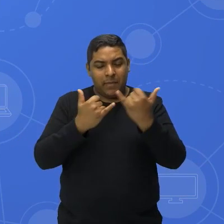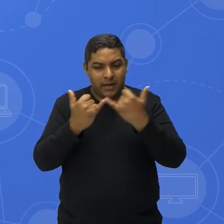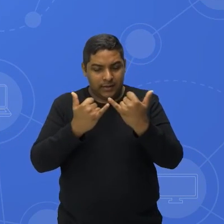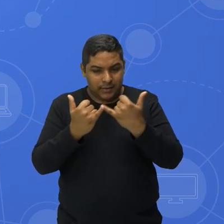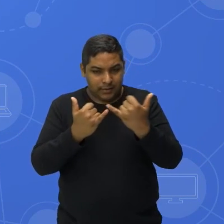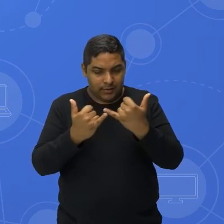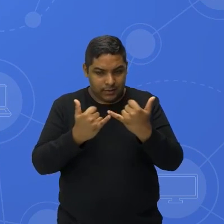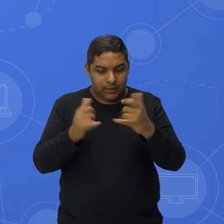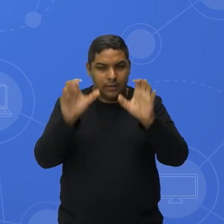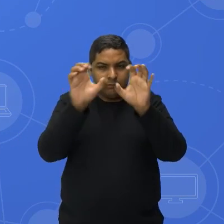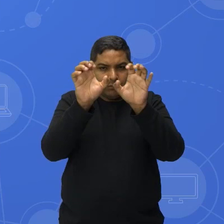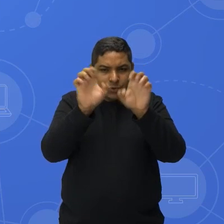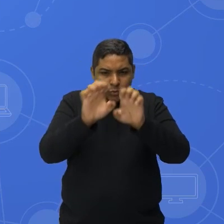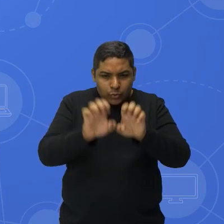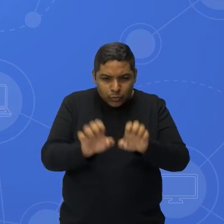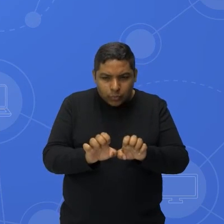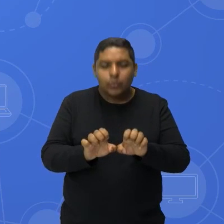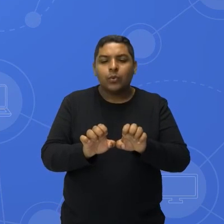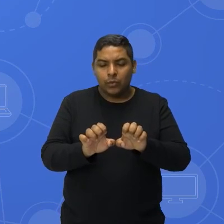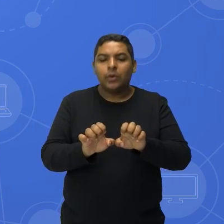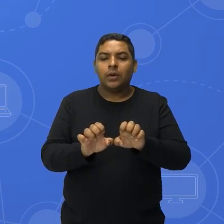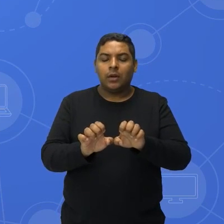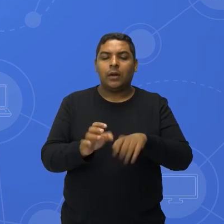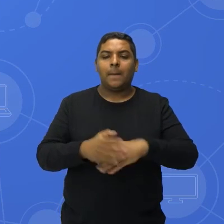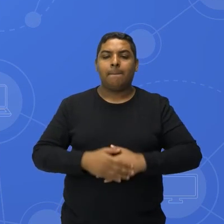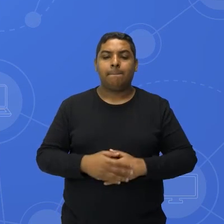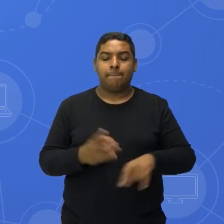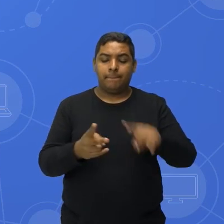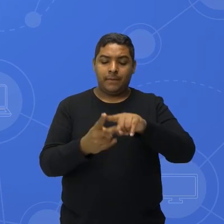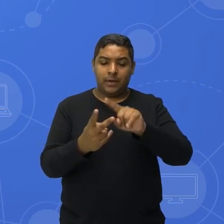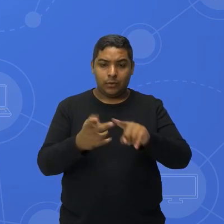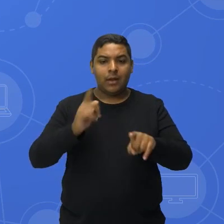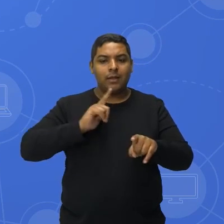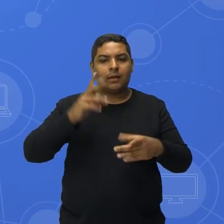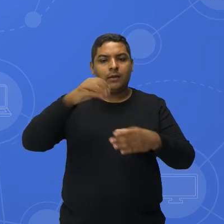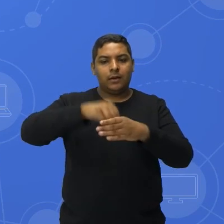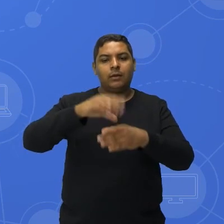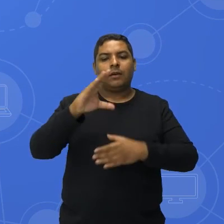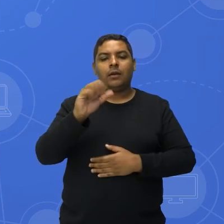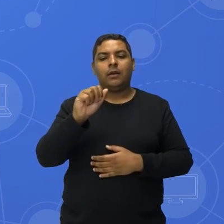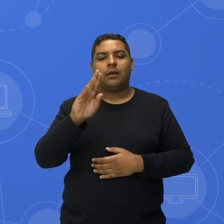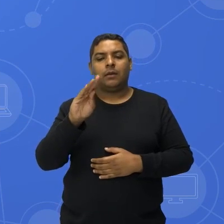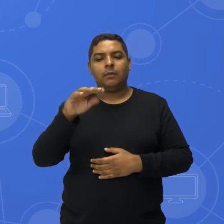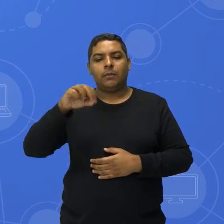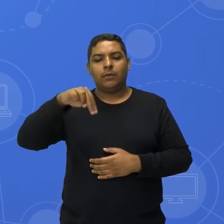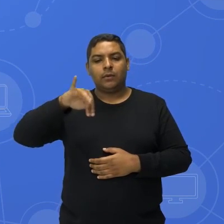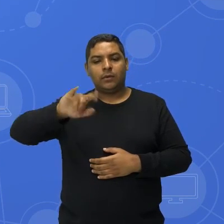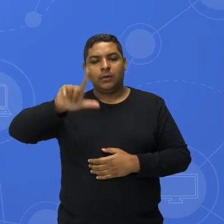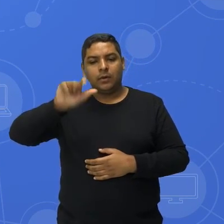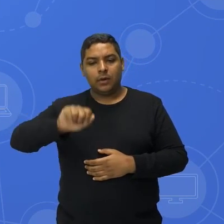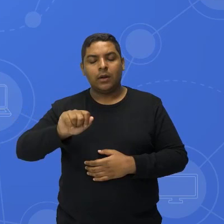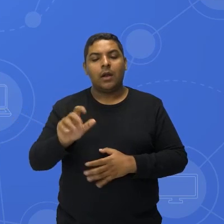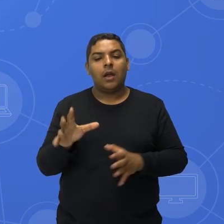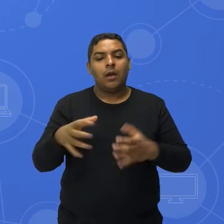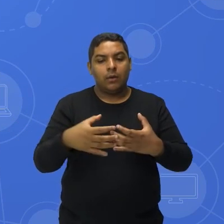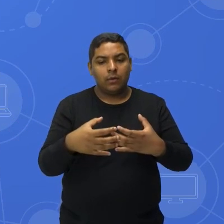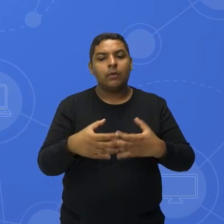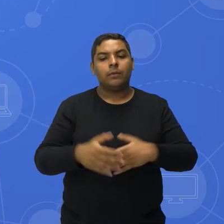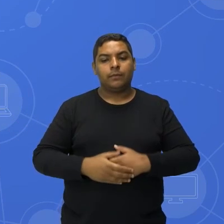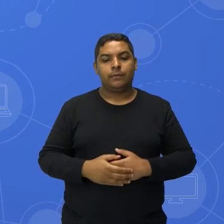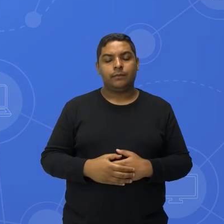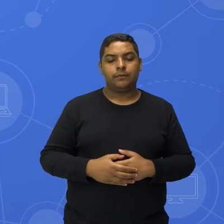né, estruturalmente falando, porque nas duas a gente tem a presença da carbonila, que é aquele grupo C-O,